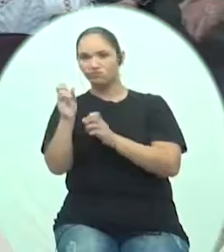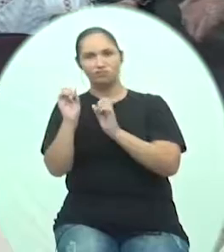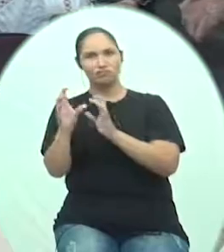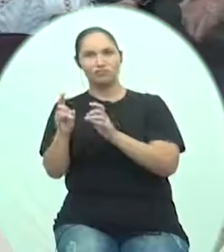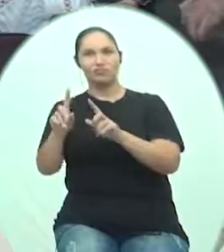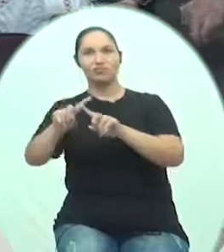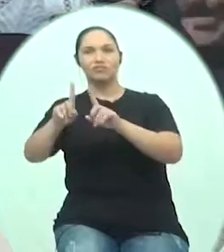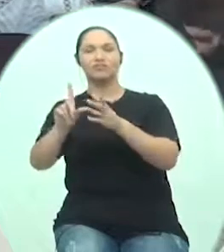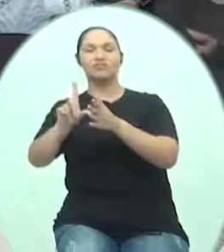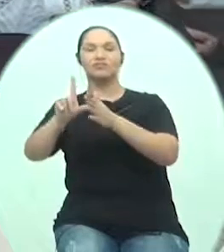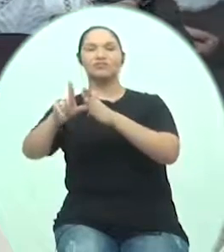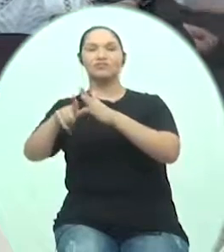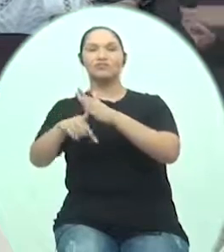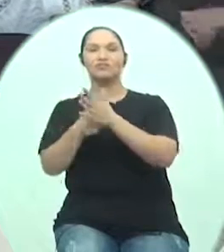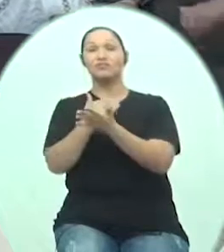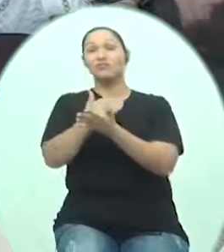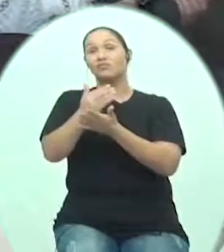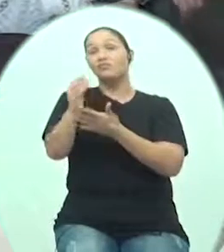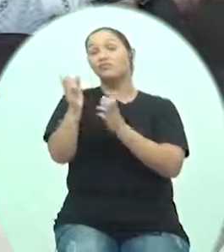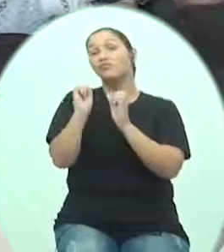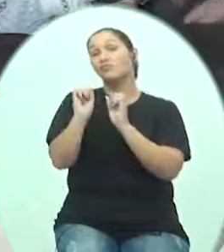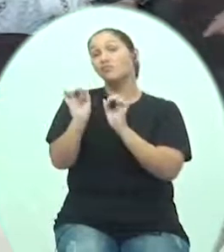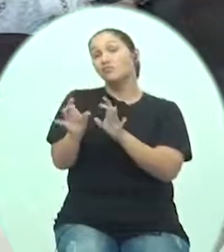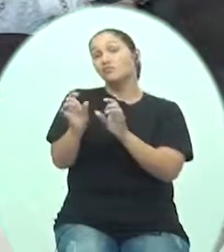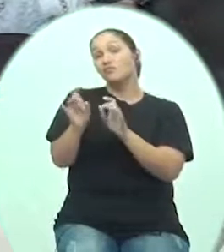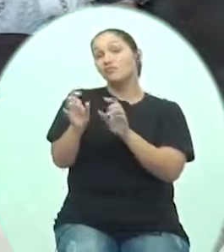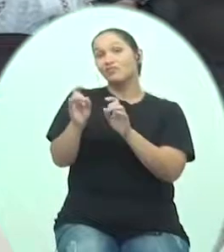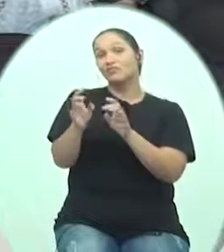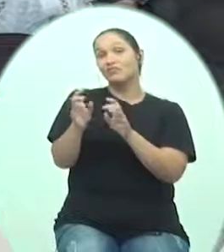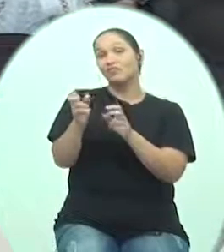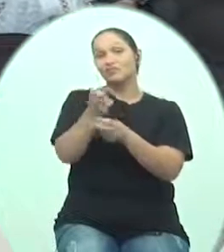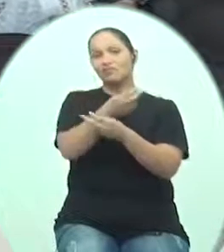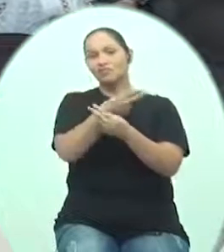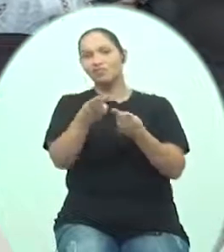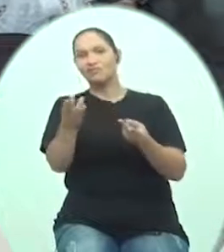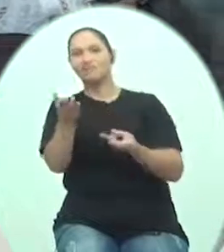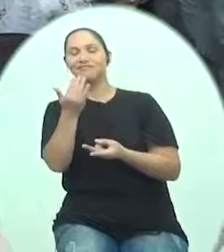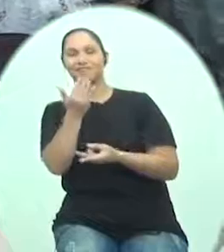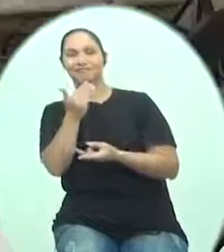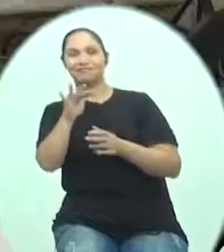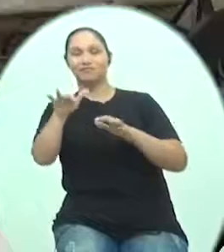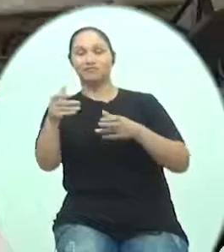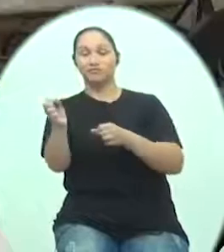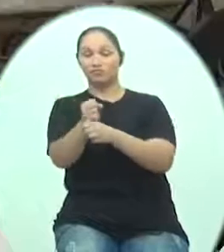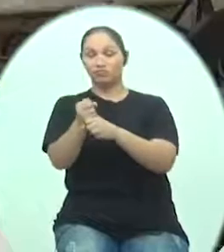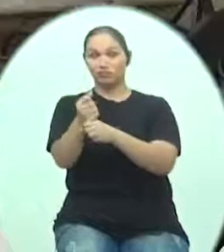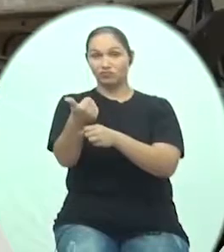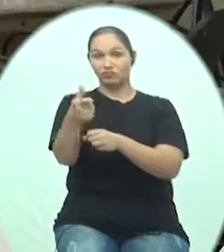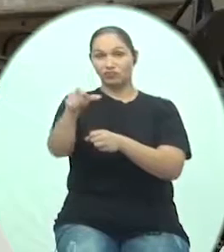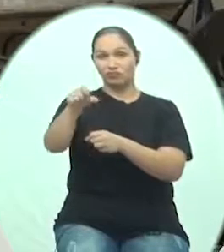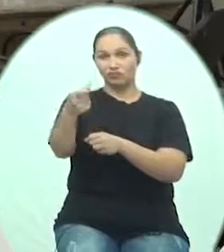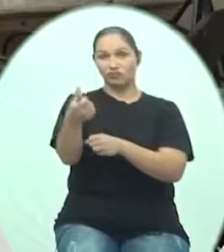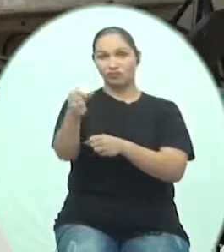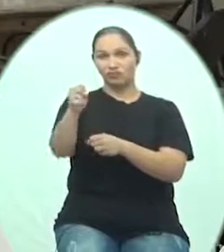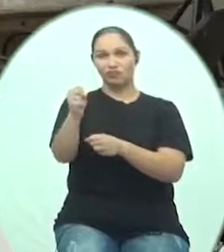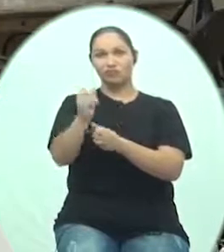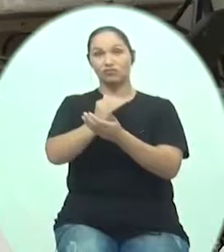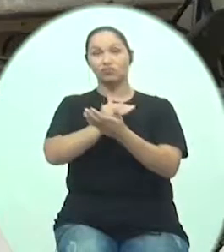alimentícios em 1968 era inaugurada a primeira filial na cidade de